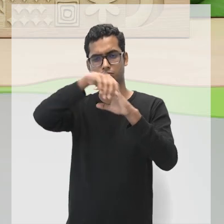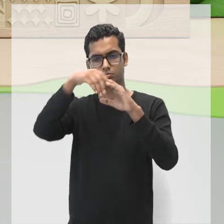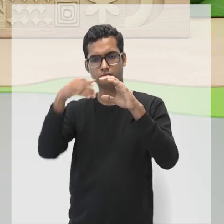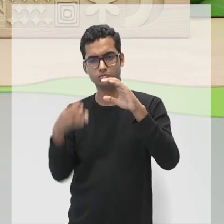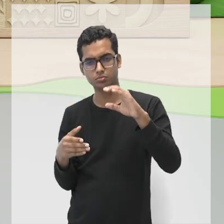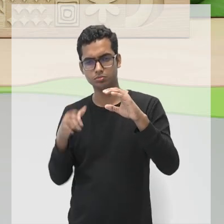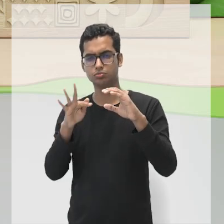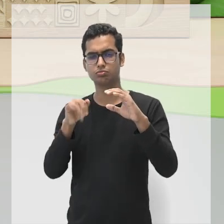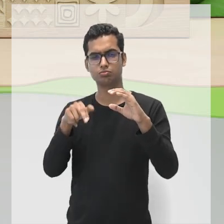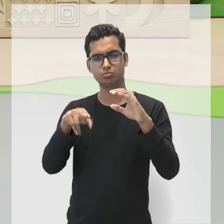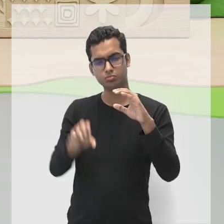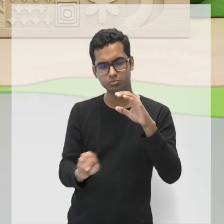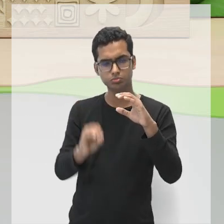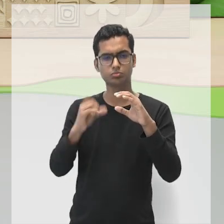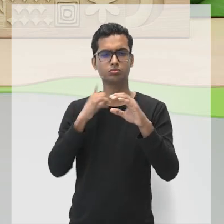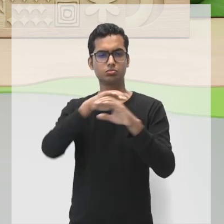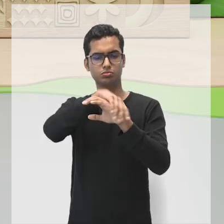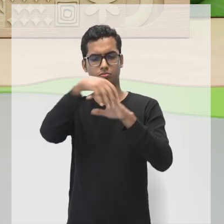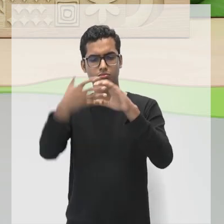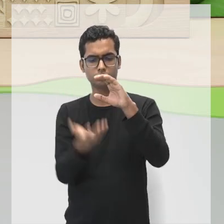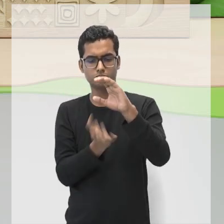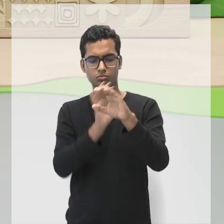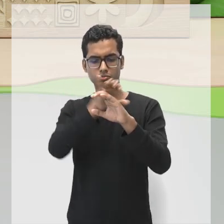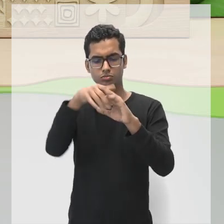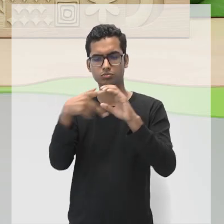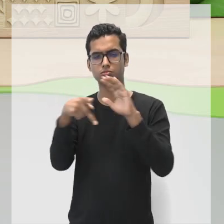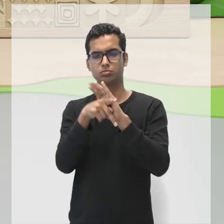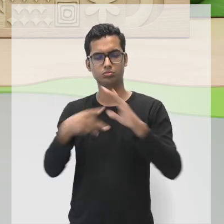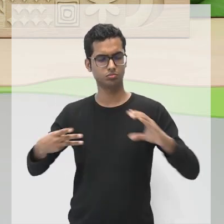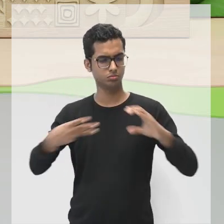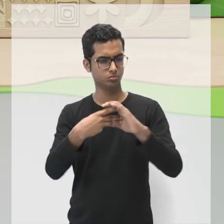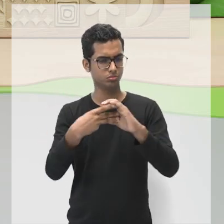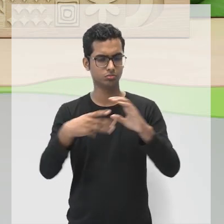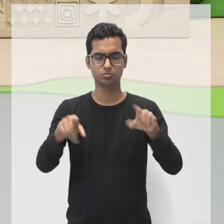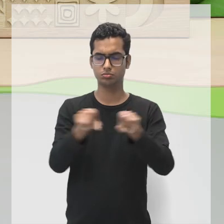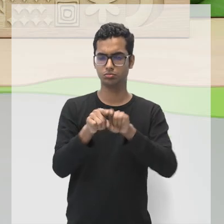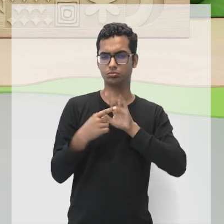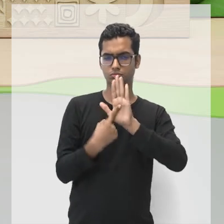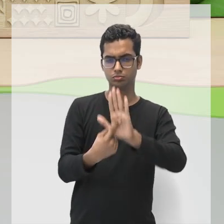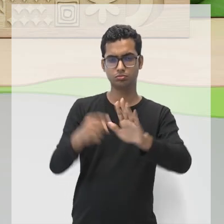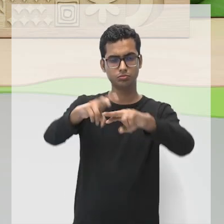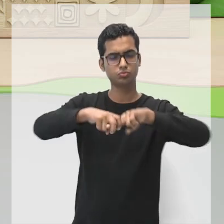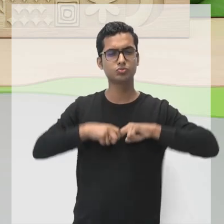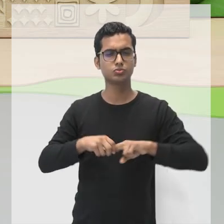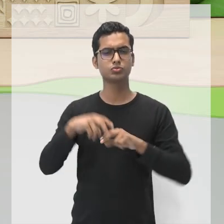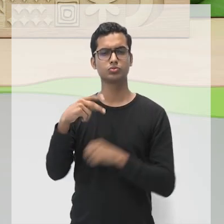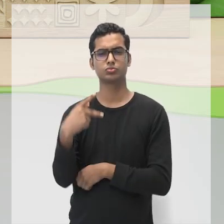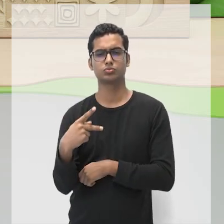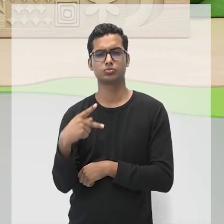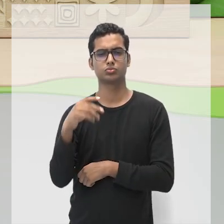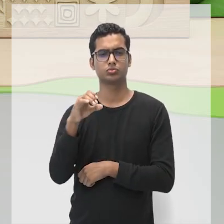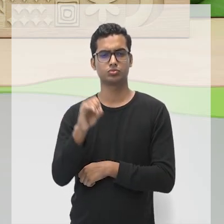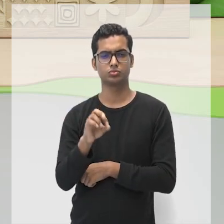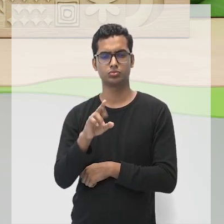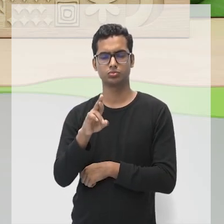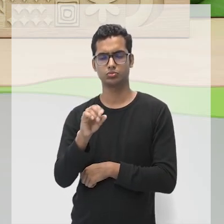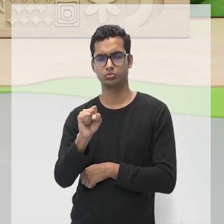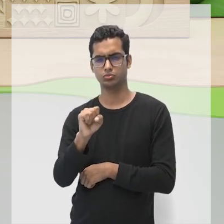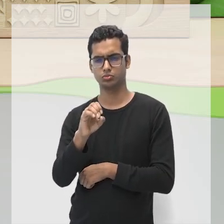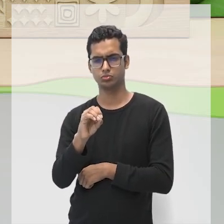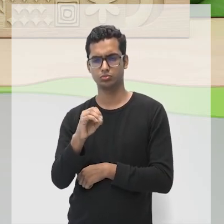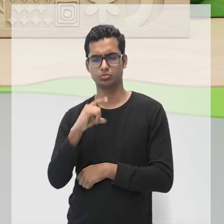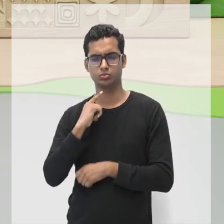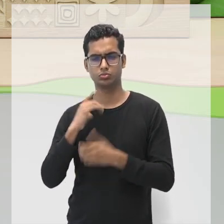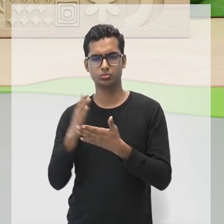e poroso, que reveste a célula, né, que faz... Por que ela é poroso? Poros, tem ali